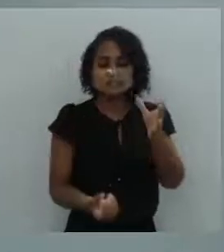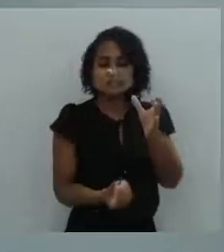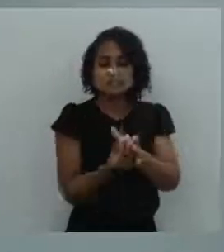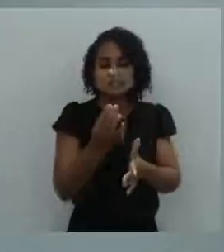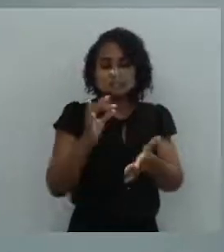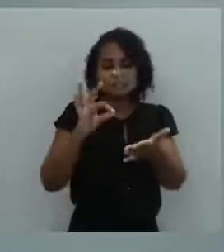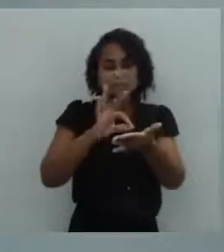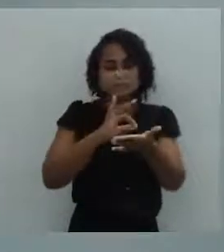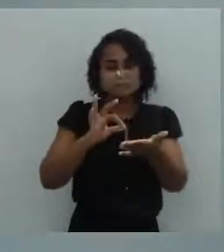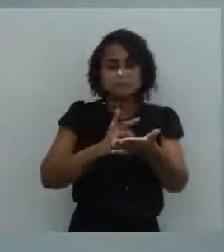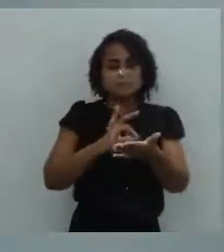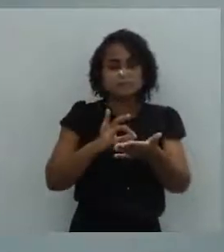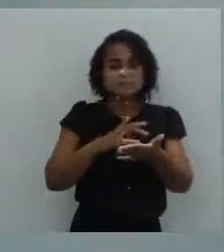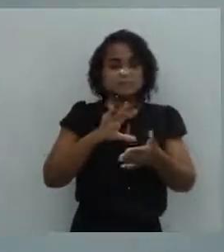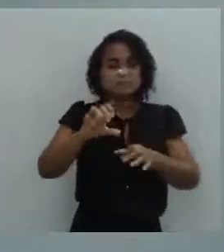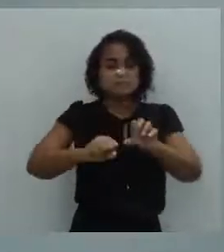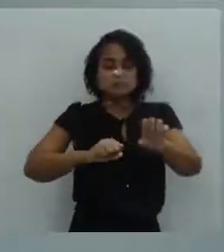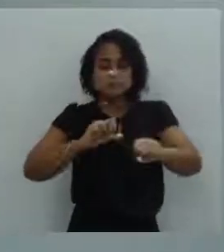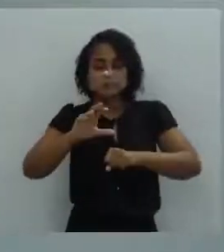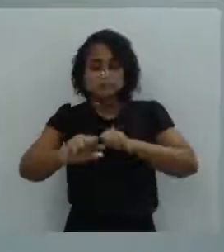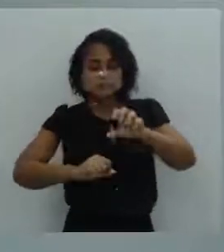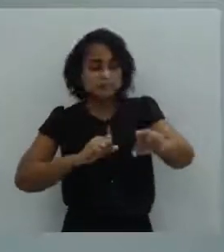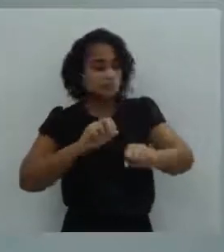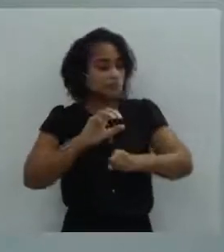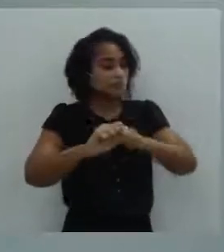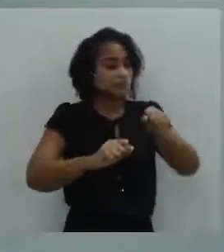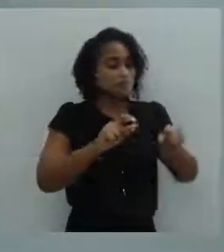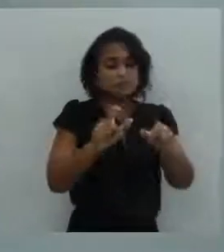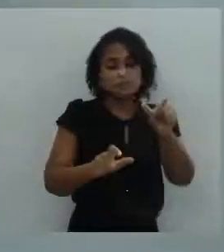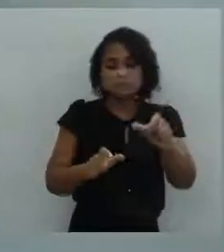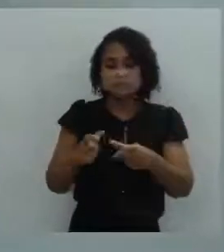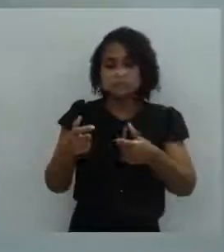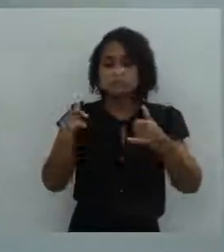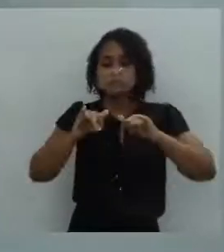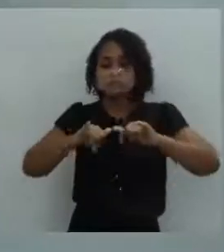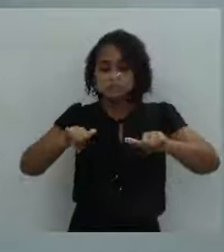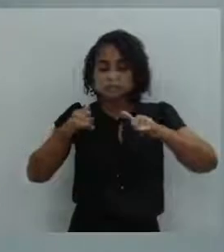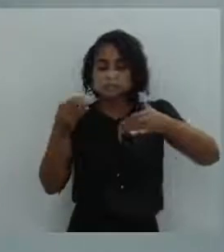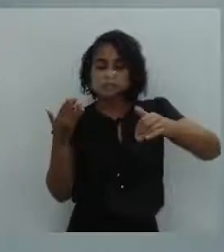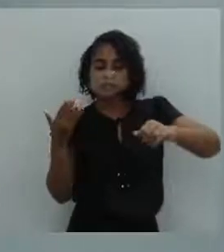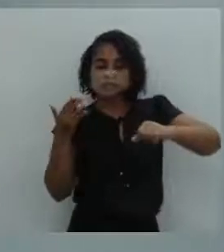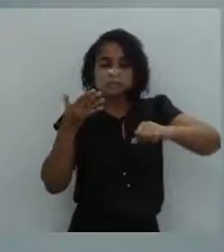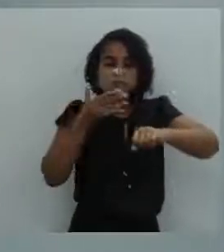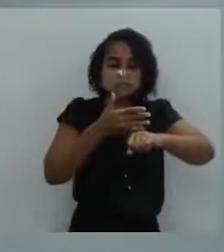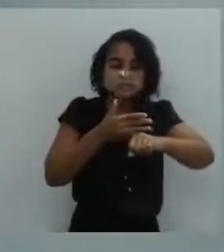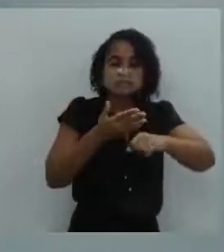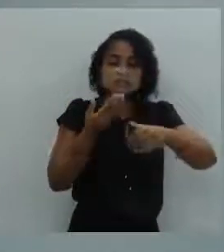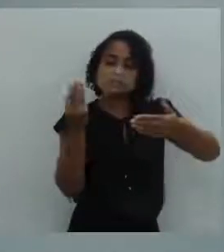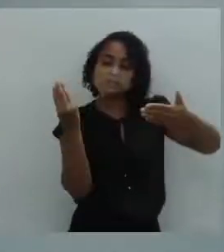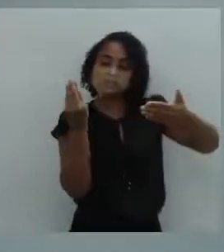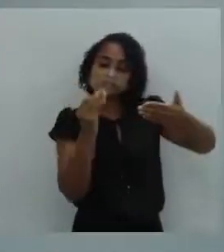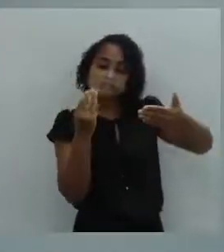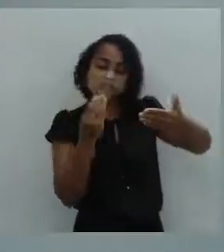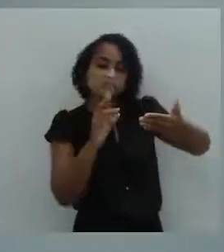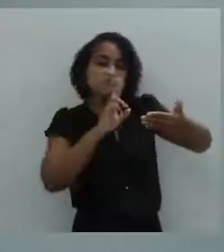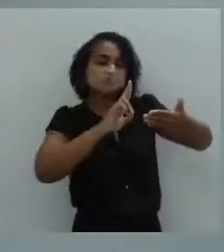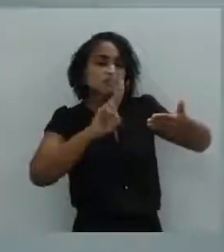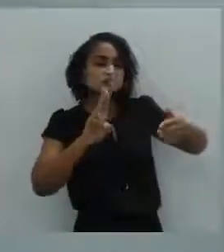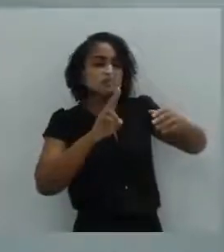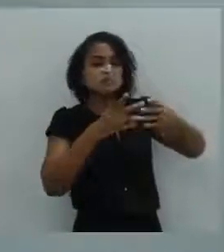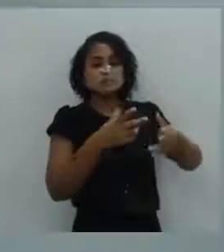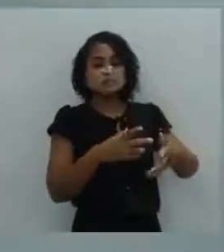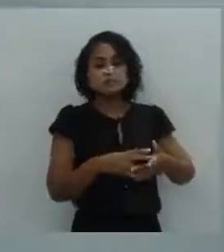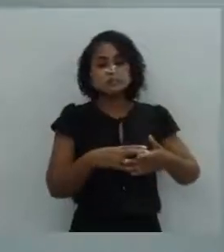abaixo-assinado. Aí eles vão coletar os dados das pessoas que entram ali naquela petição e vão colocar o e-mail, o nome